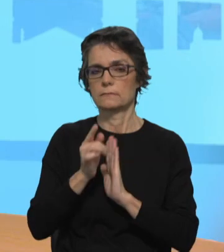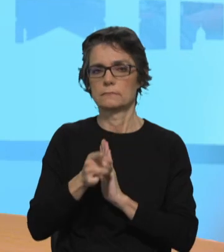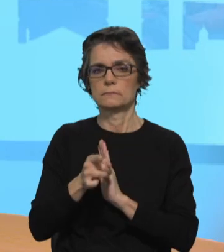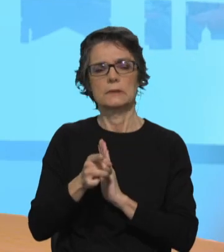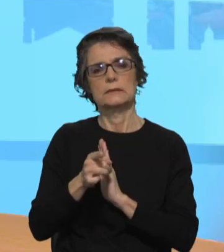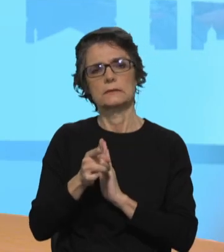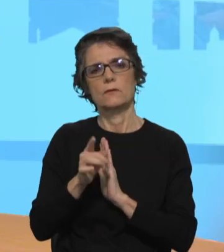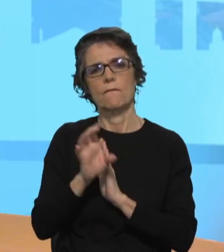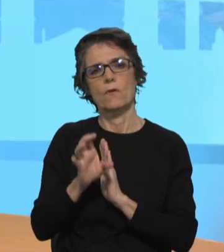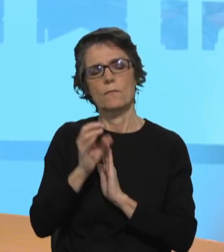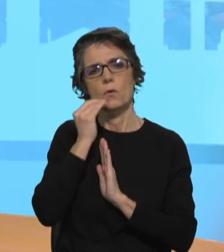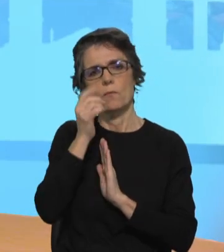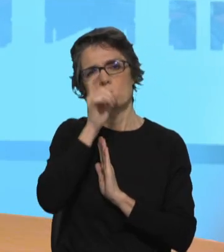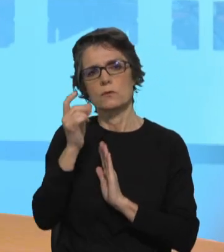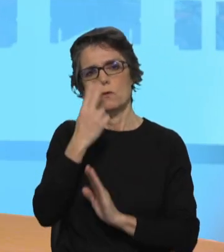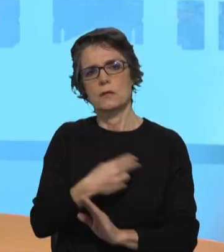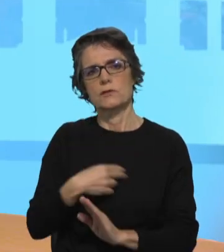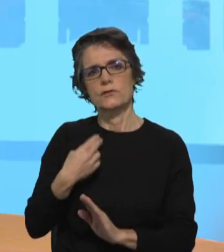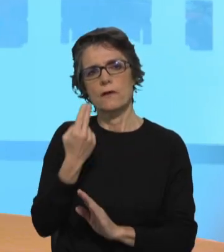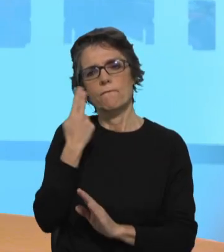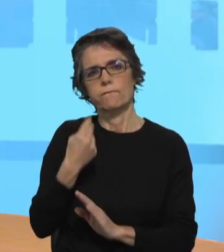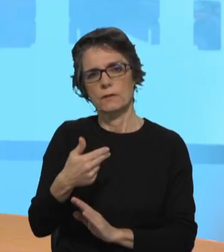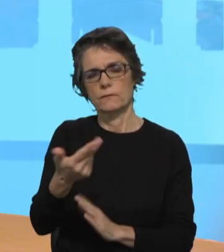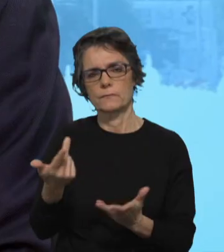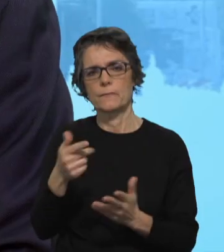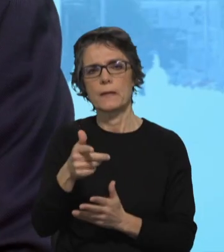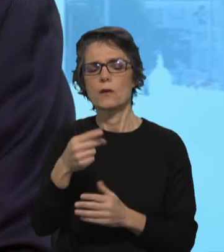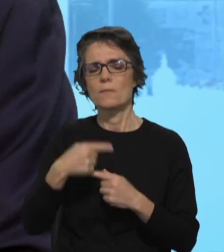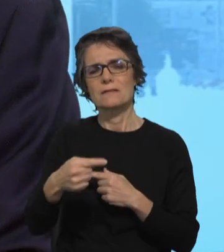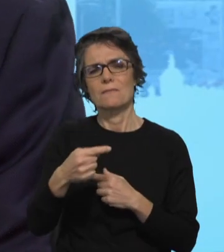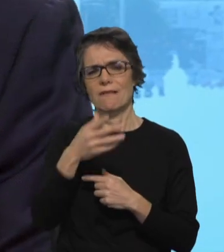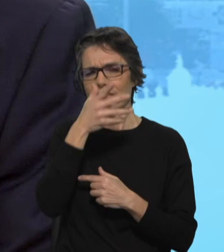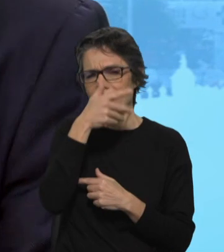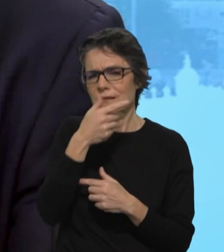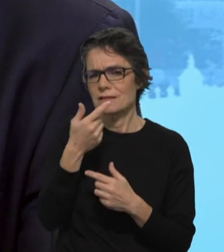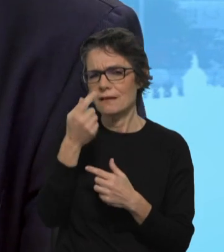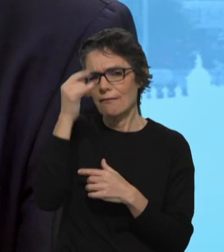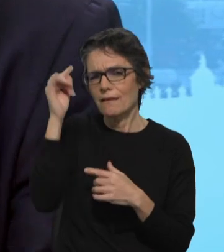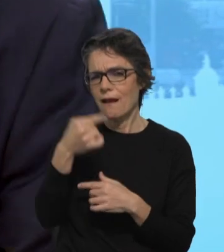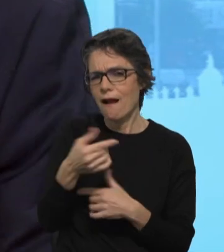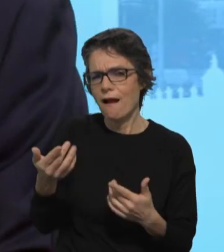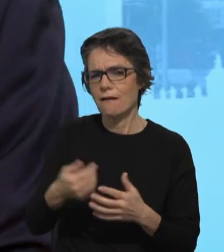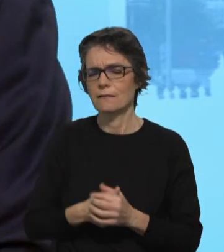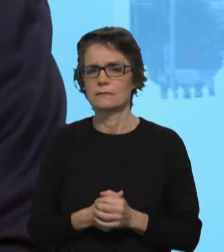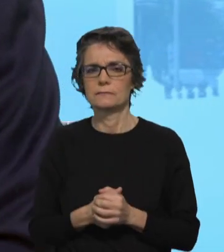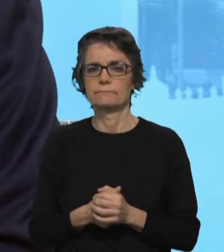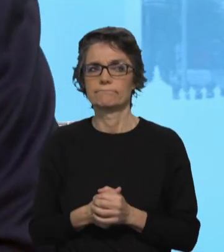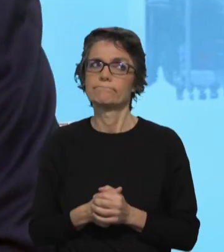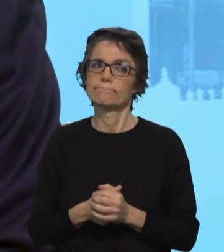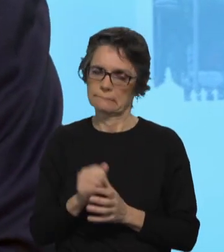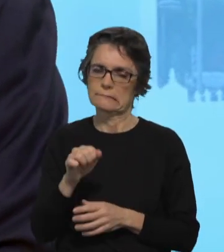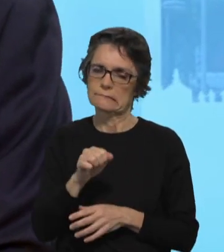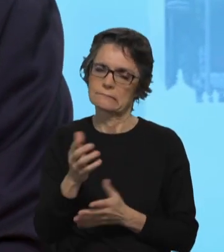vida dos cristãos, mas persiste a ideia de que esta é uma semana triste? Talvez, porque esse é